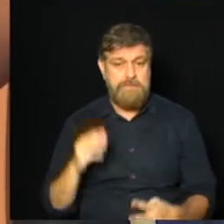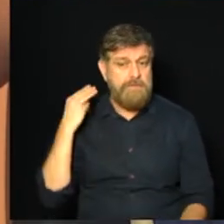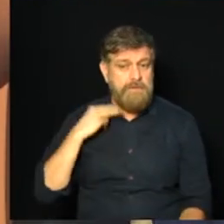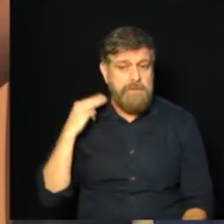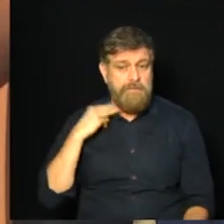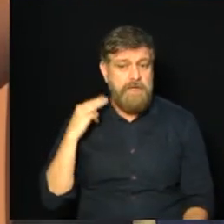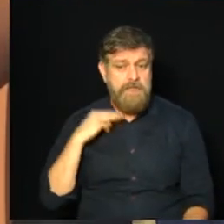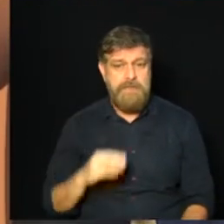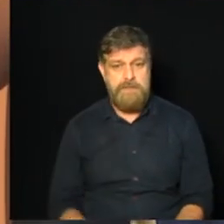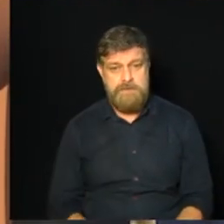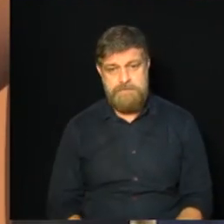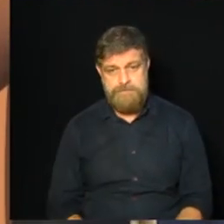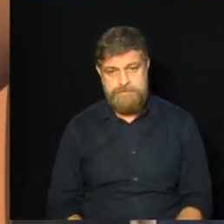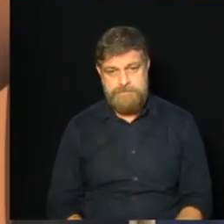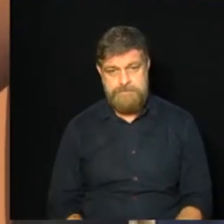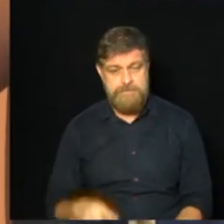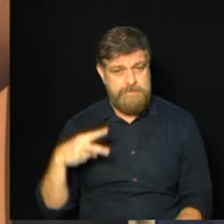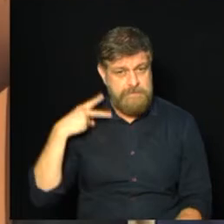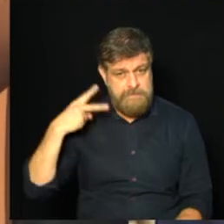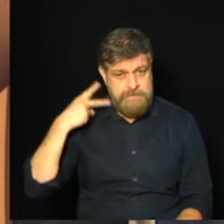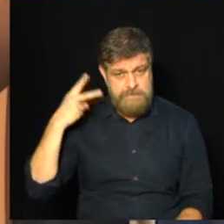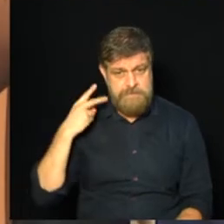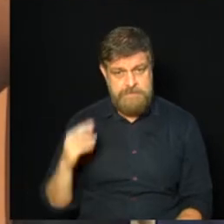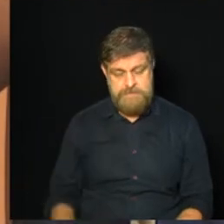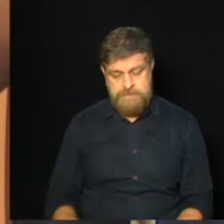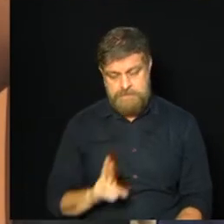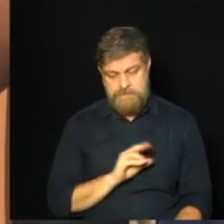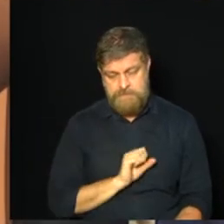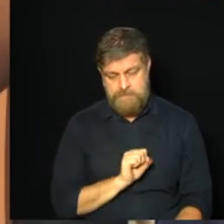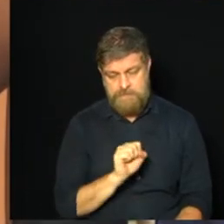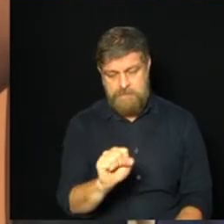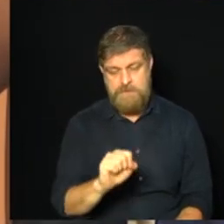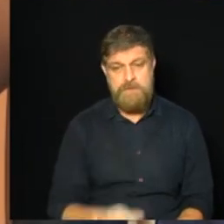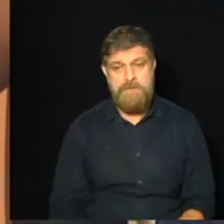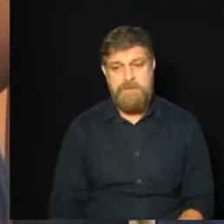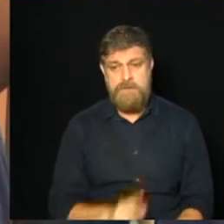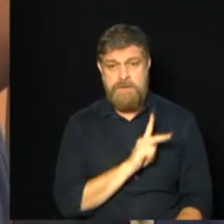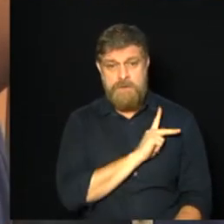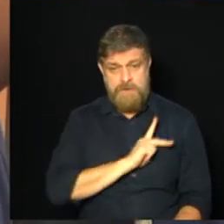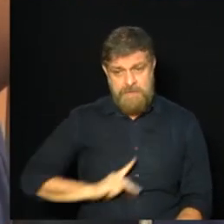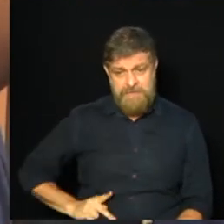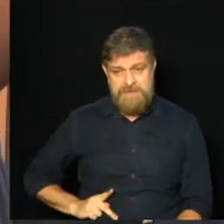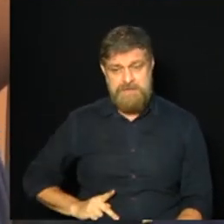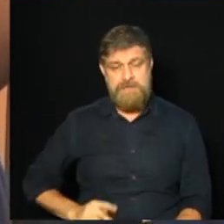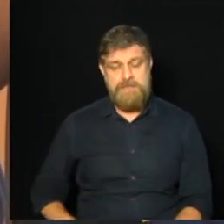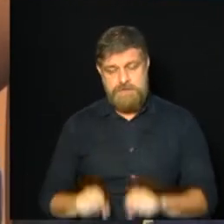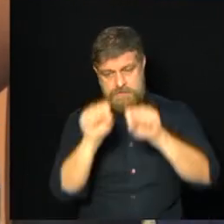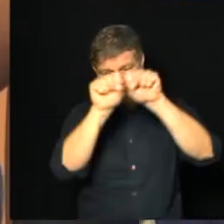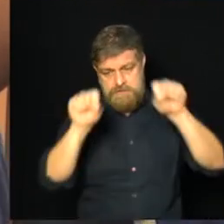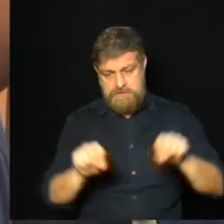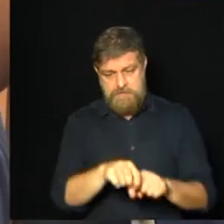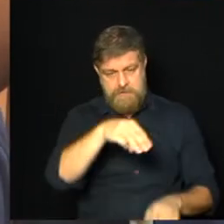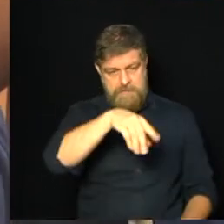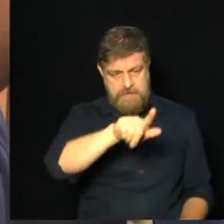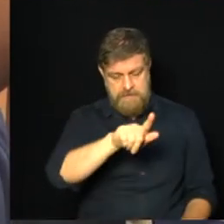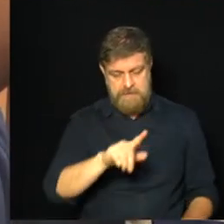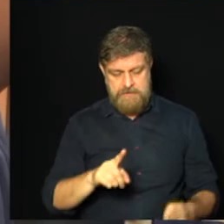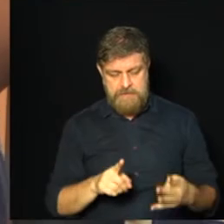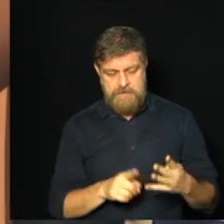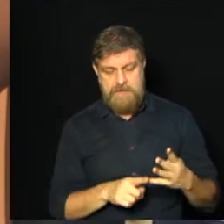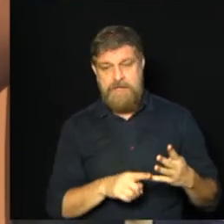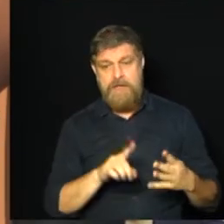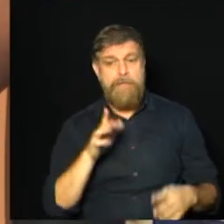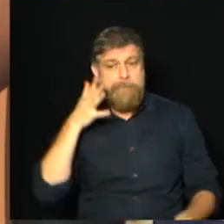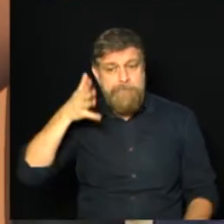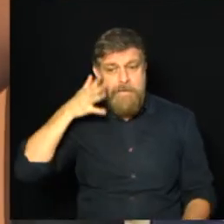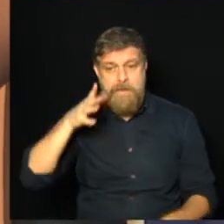Mariana Conte, do vereador Luiz Carlos Rossini, do presidente Sérgio Bisonha, da doutora Daniela e do